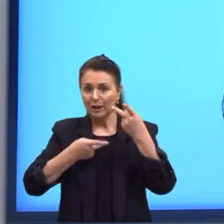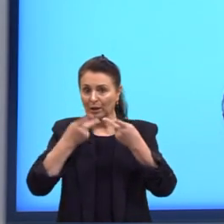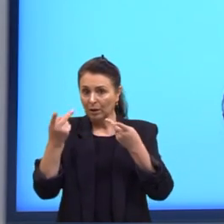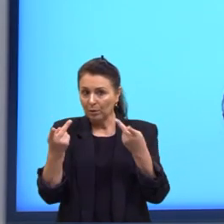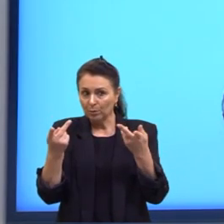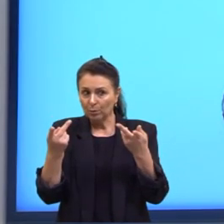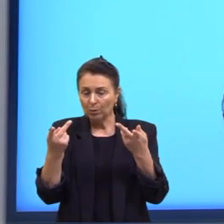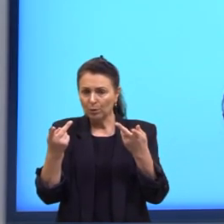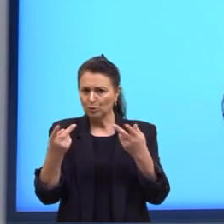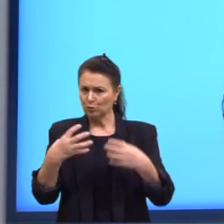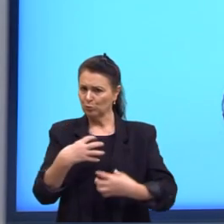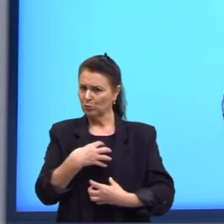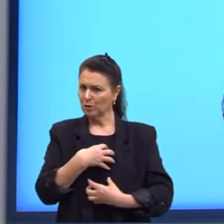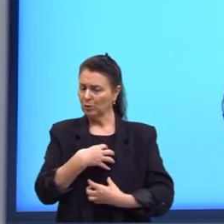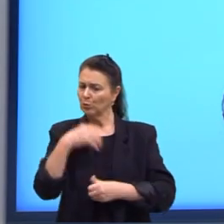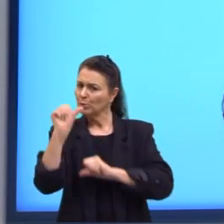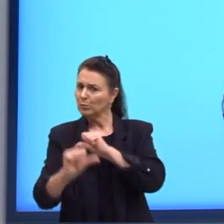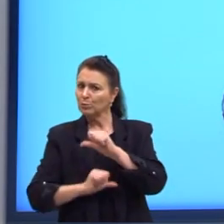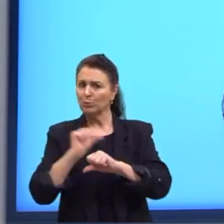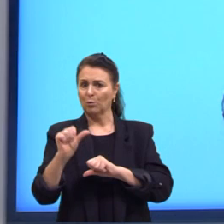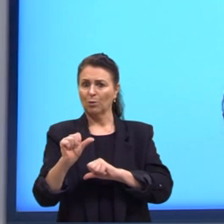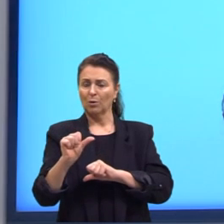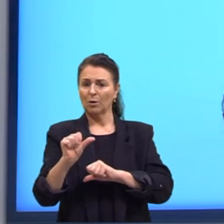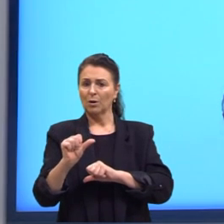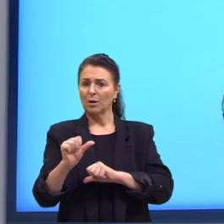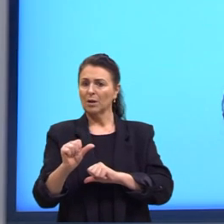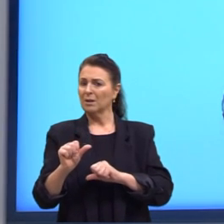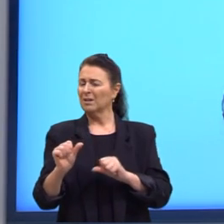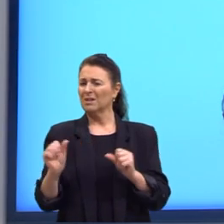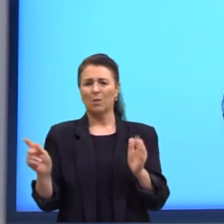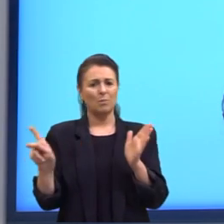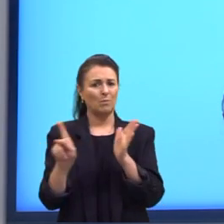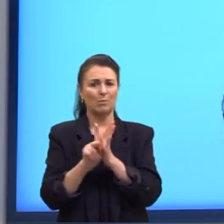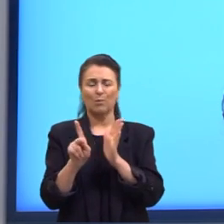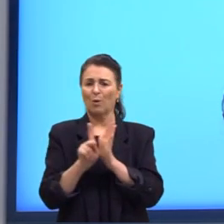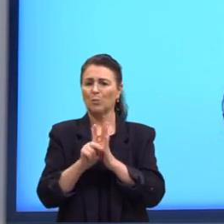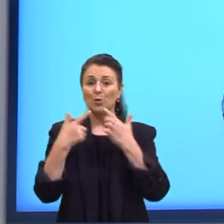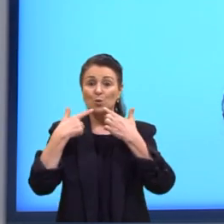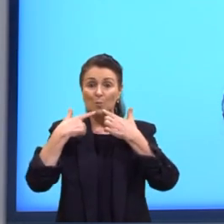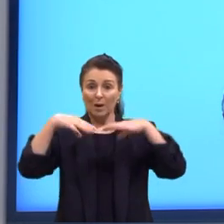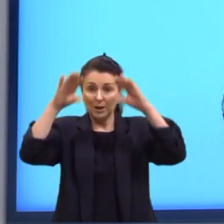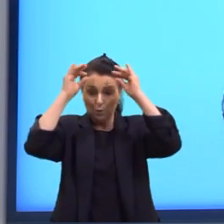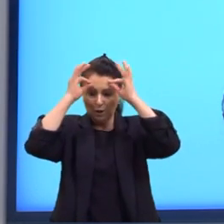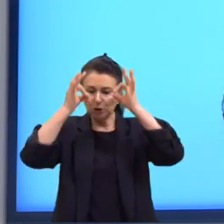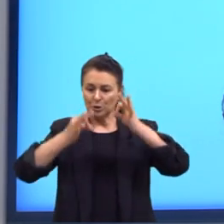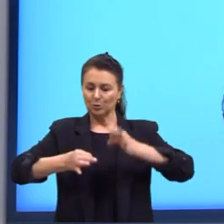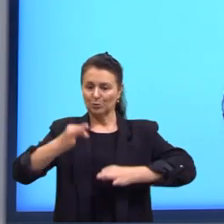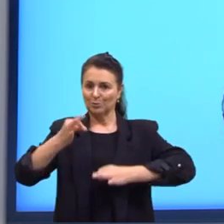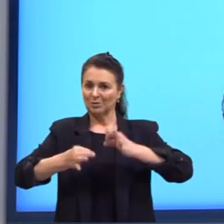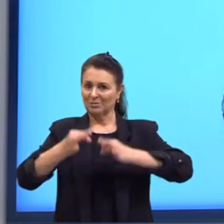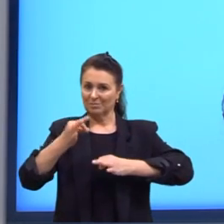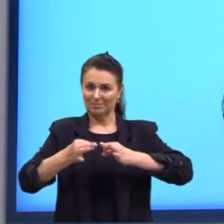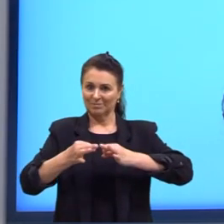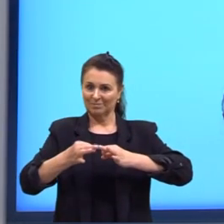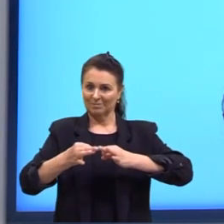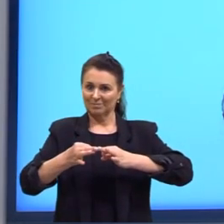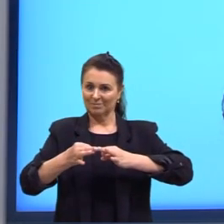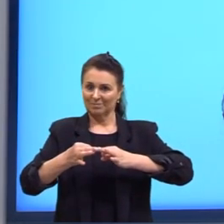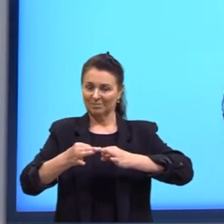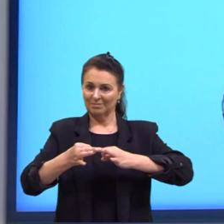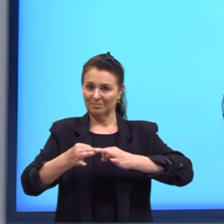com estilo de linguagem jurídica que é o que se exige aqui nesse determinado contexto